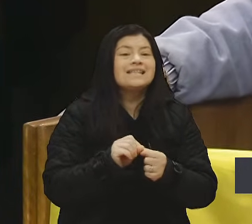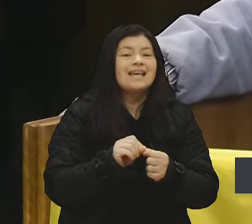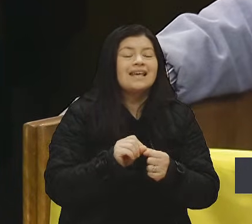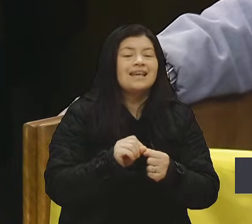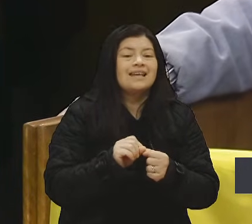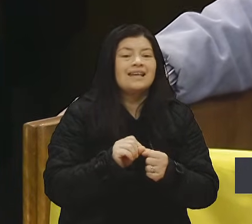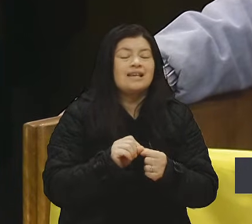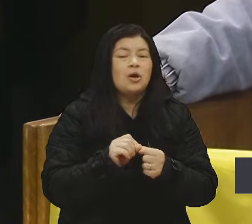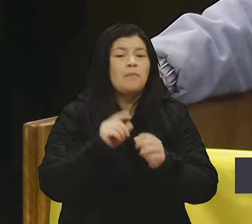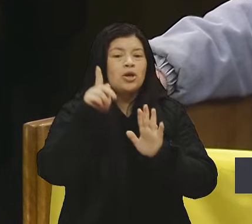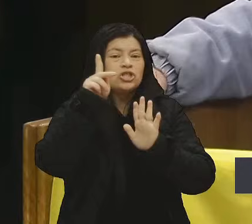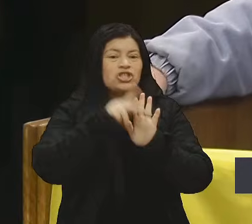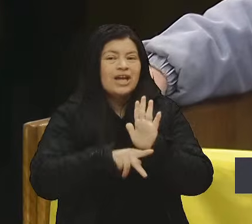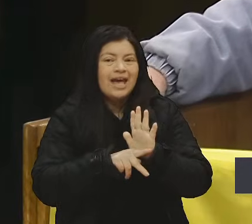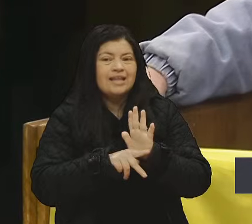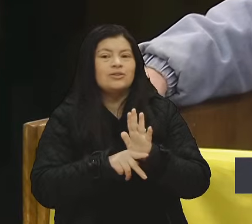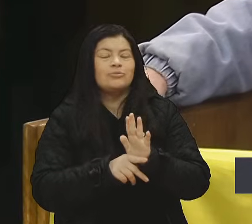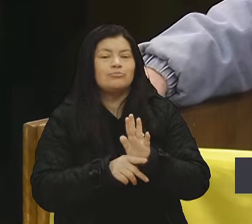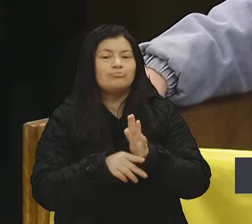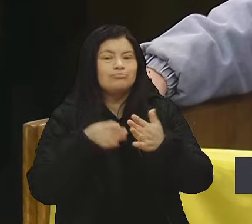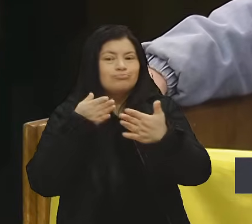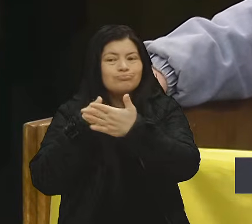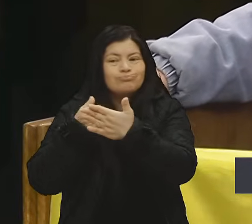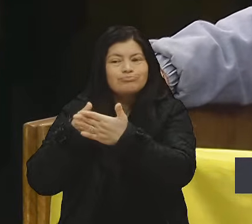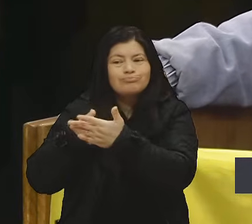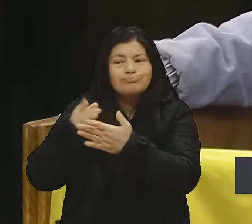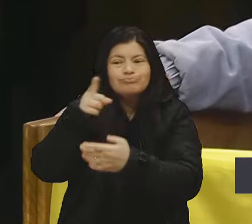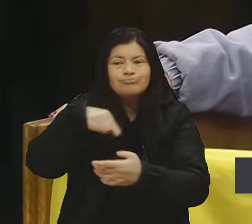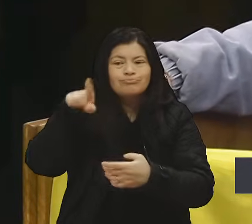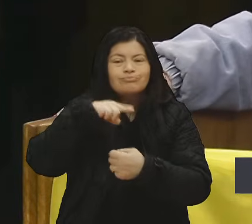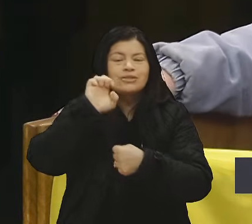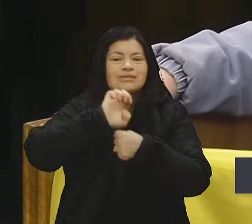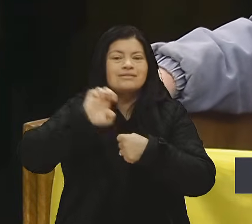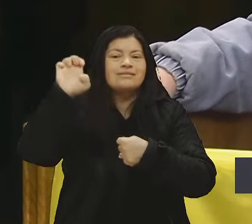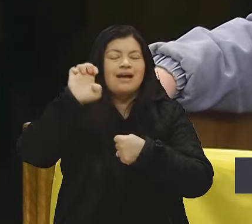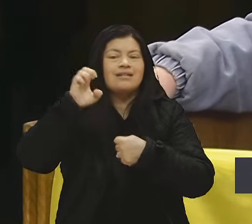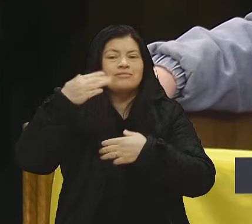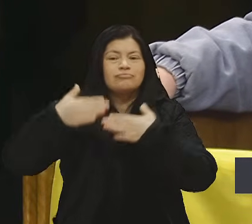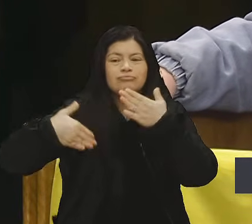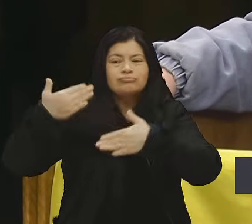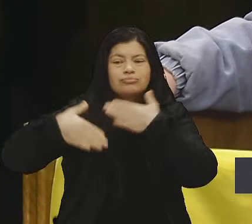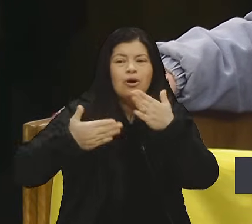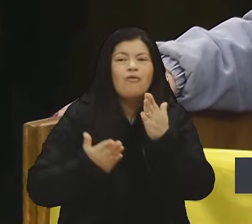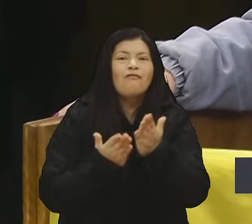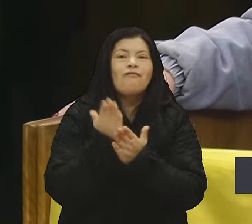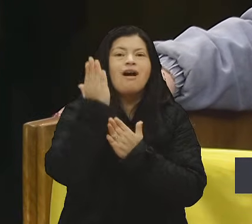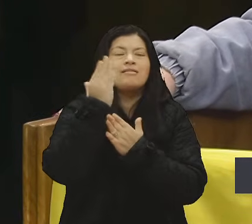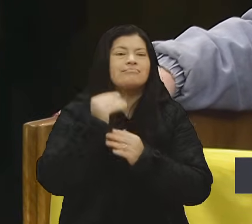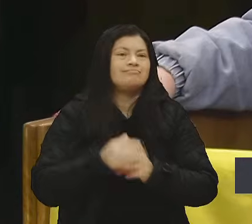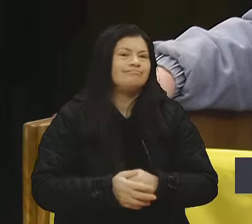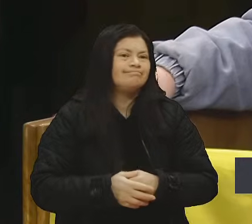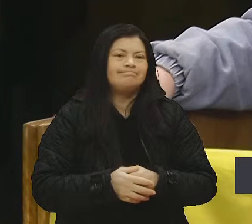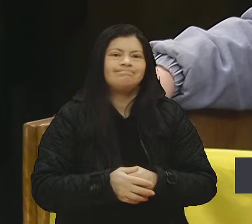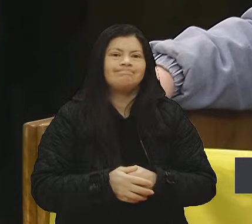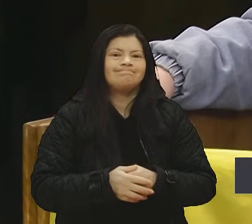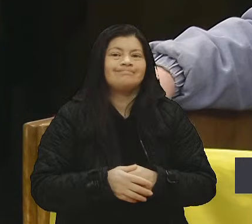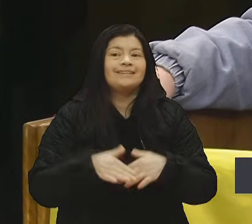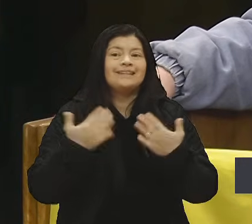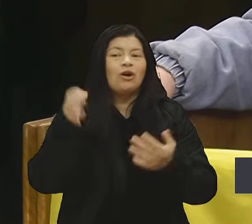para impedir o nosso Estado de desenvolver e de crescimento. Então, Leite